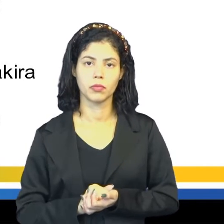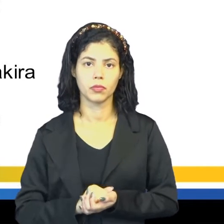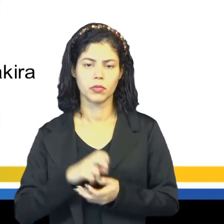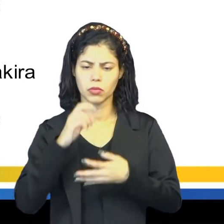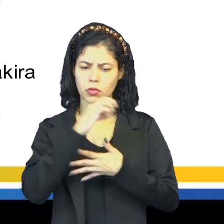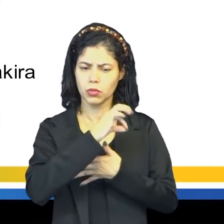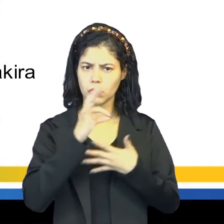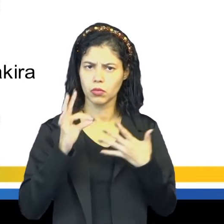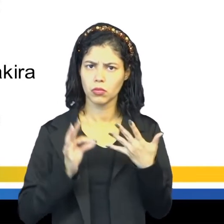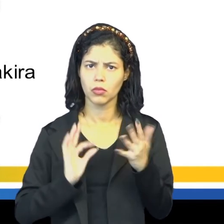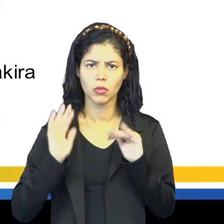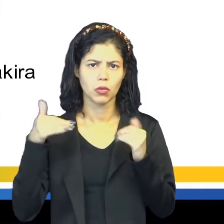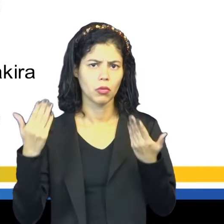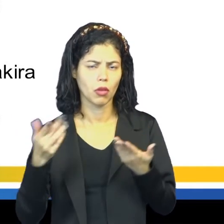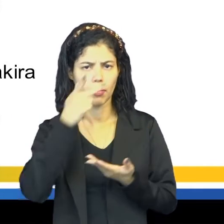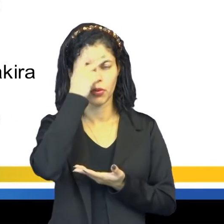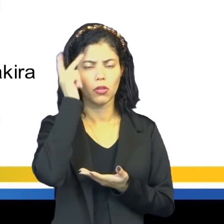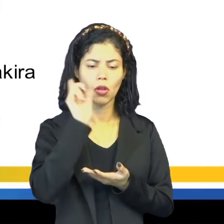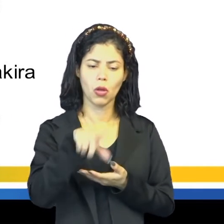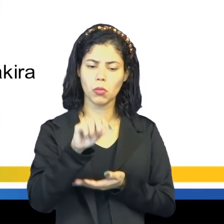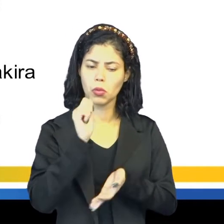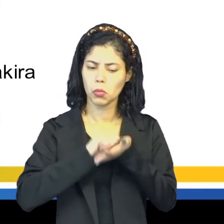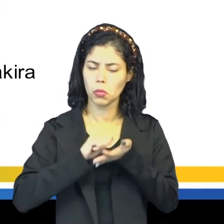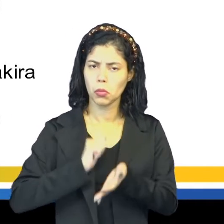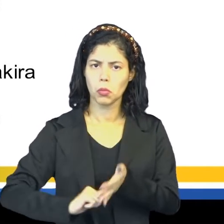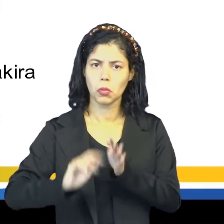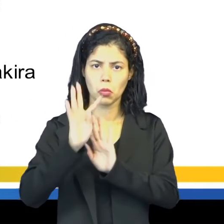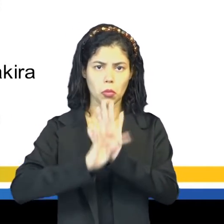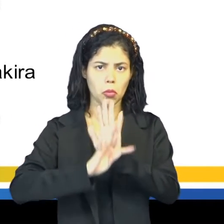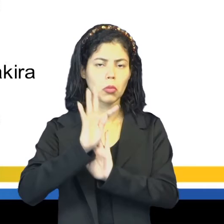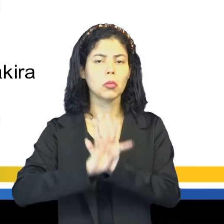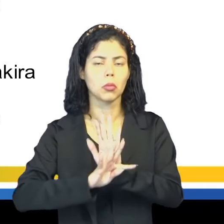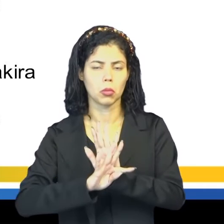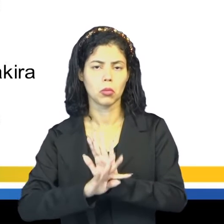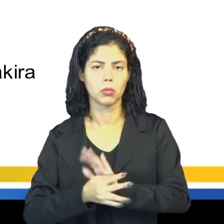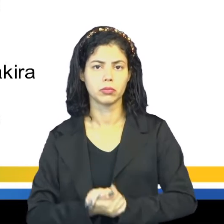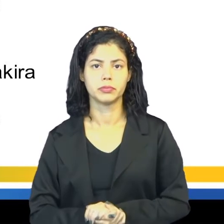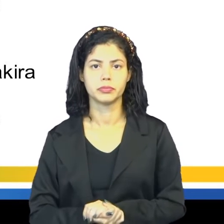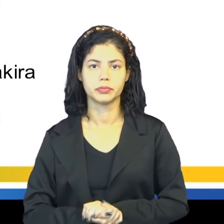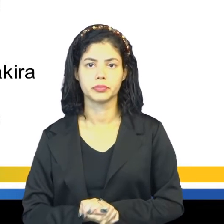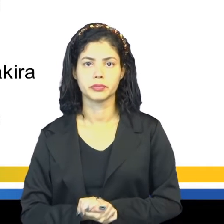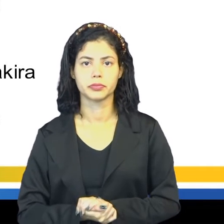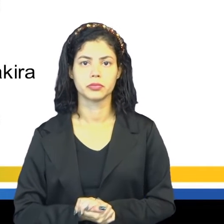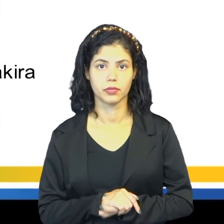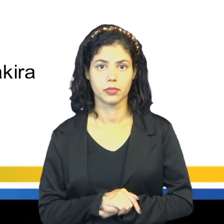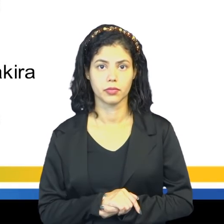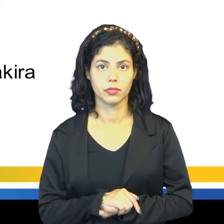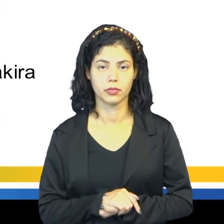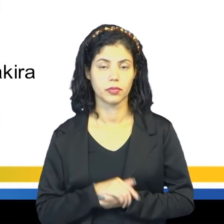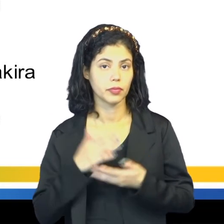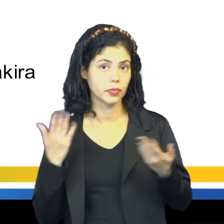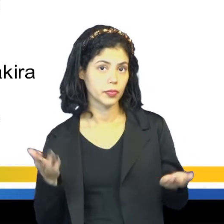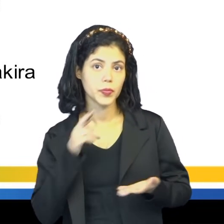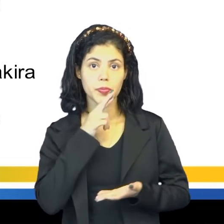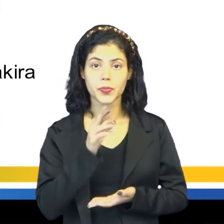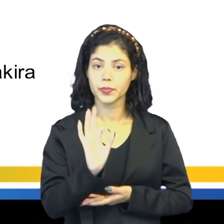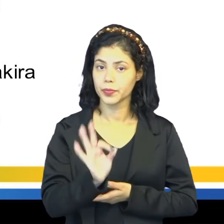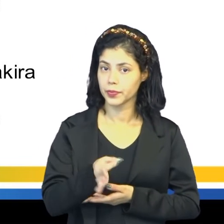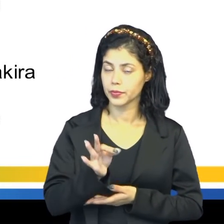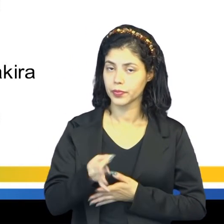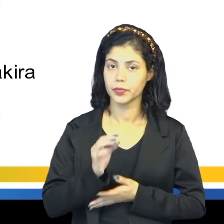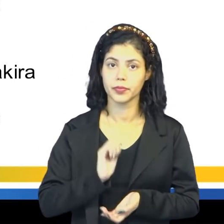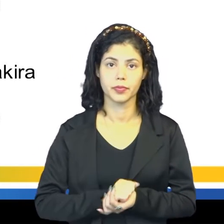cinco opções é a pessoa que nós descrevemos aqui nessas frases. Então, a